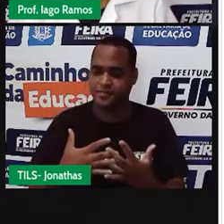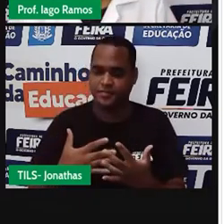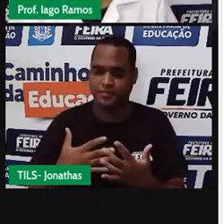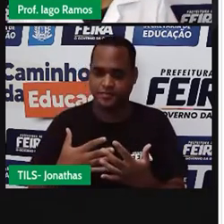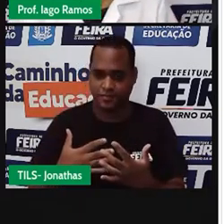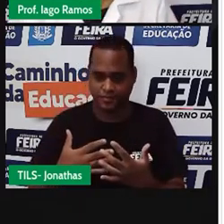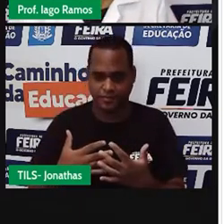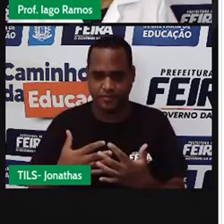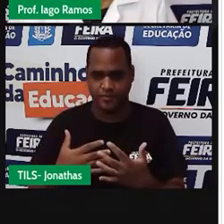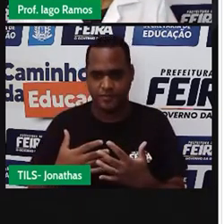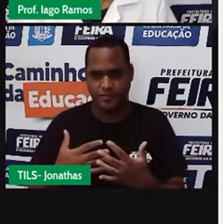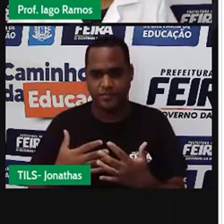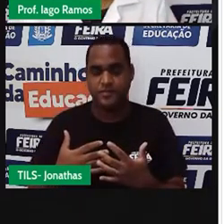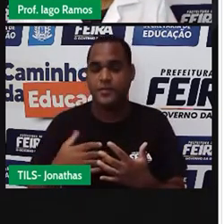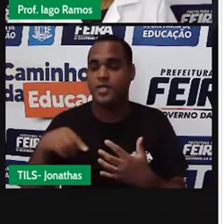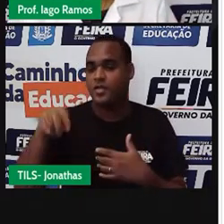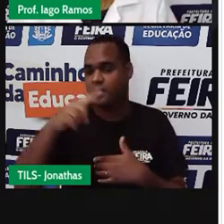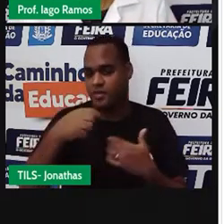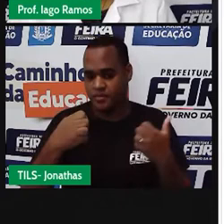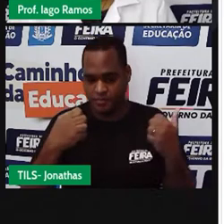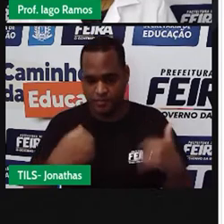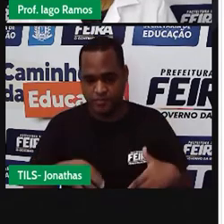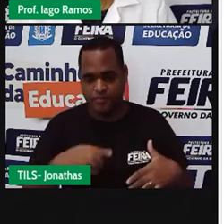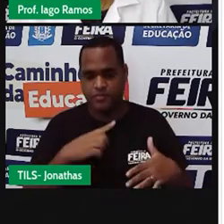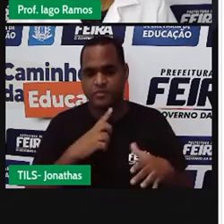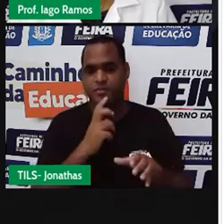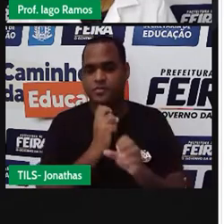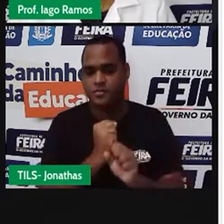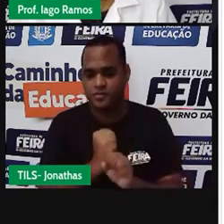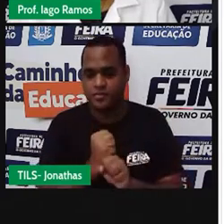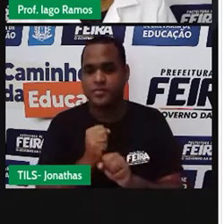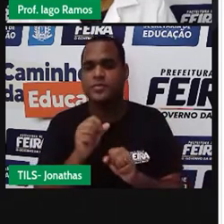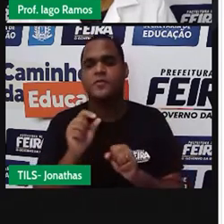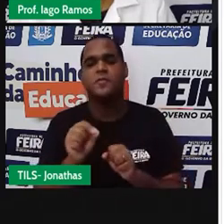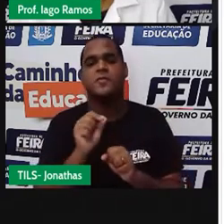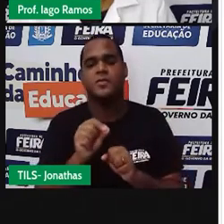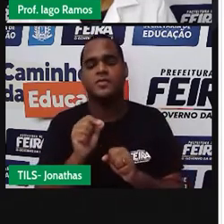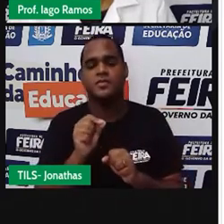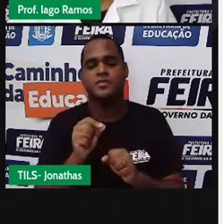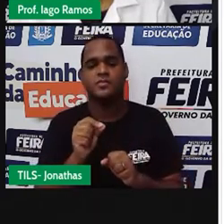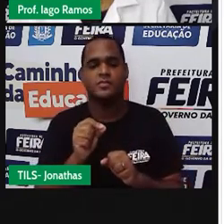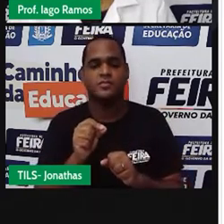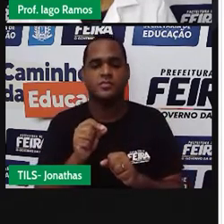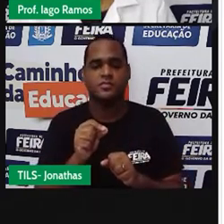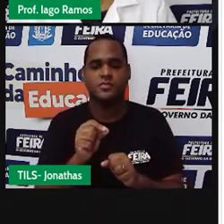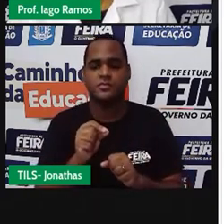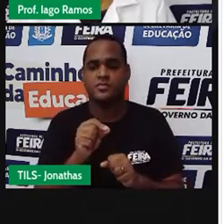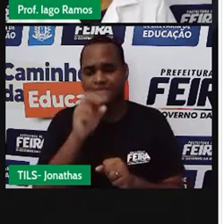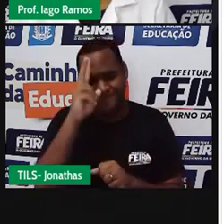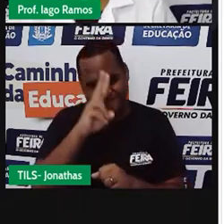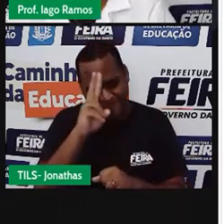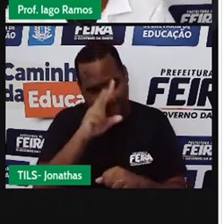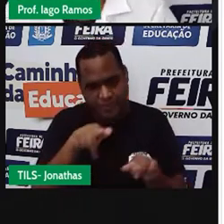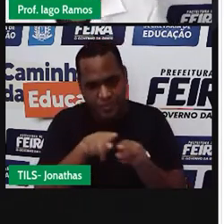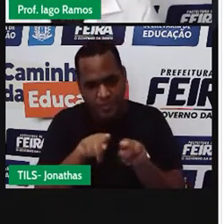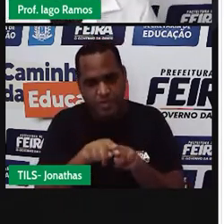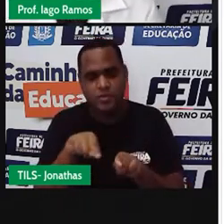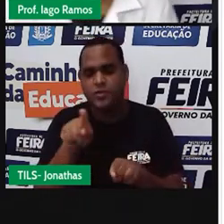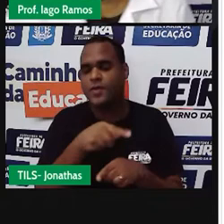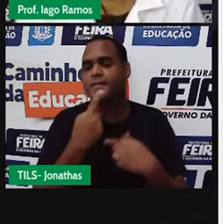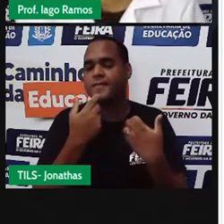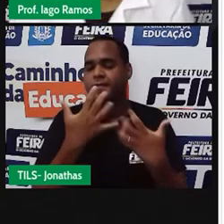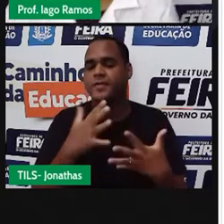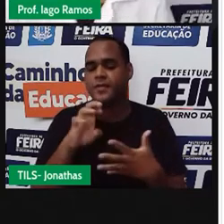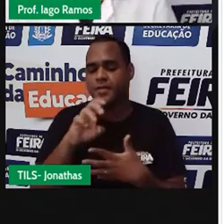aqueles exemplos a lei de expressões numéricas e me lembra também que a gente viu que têm